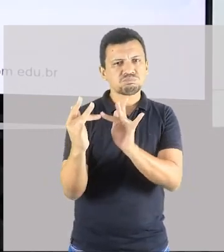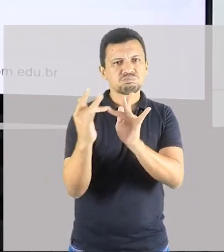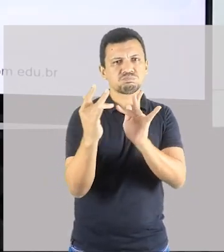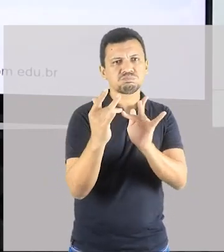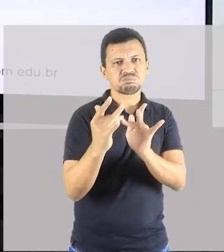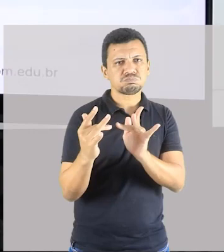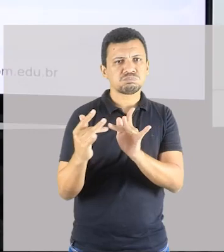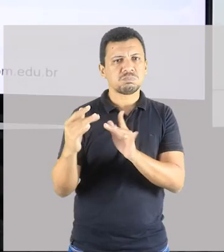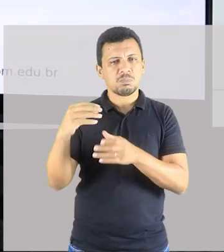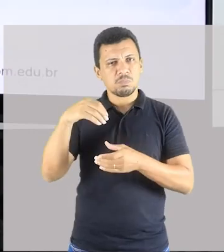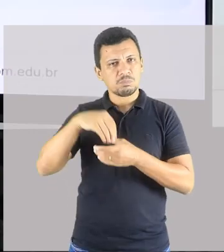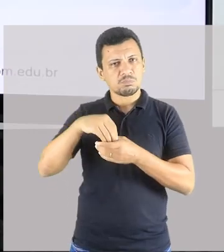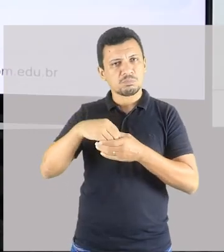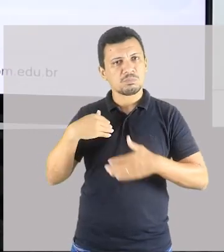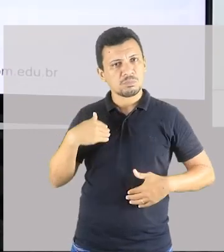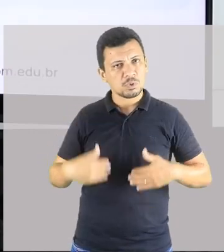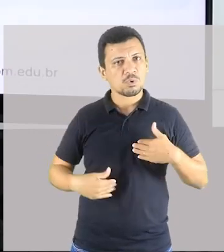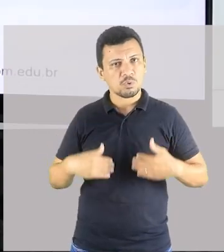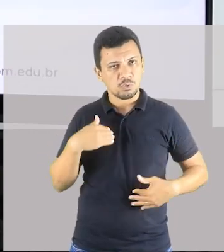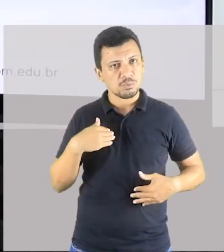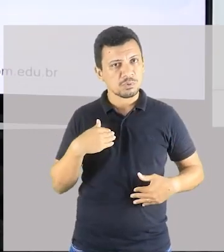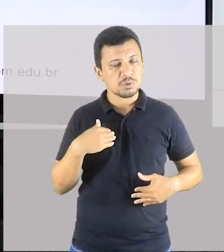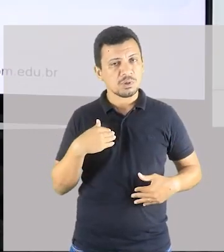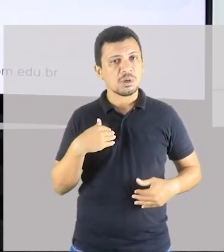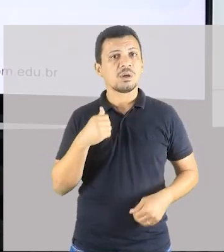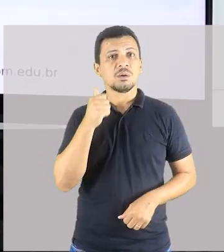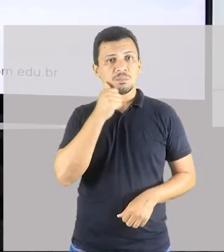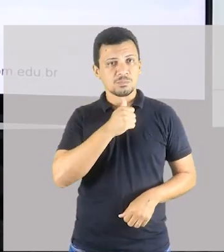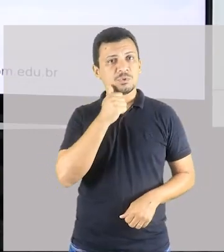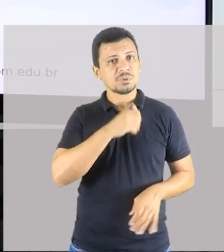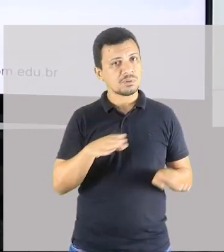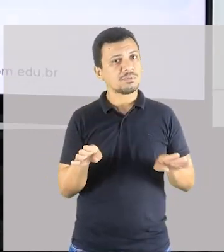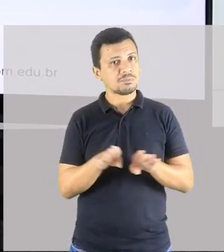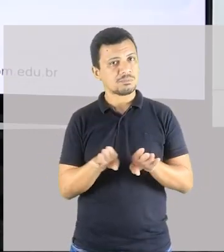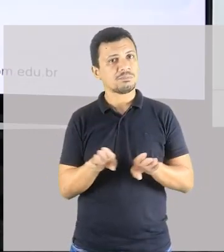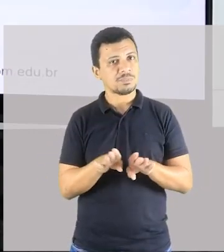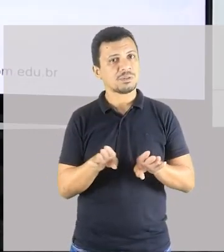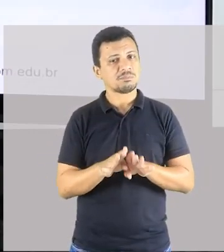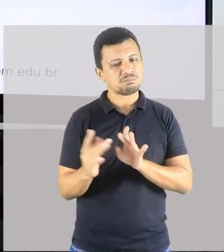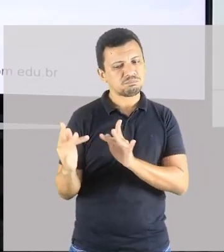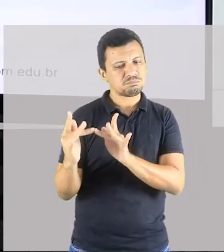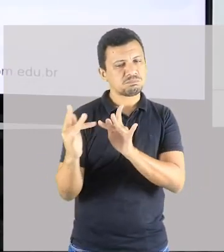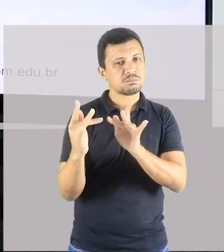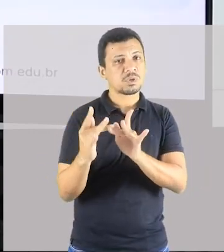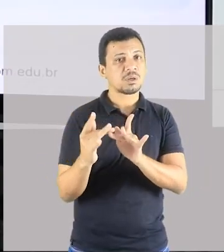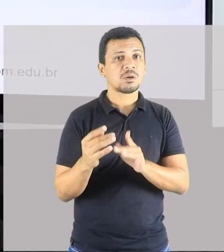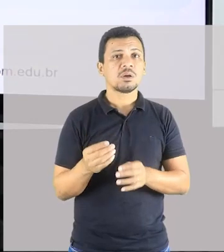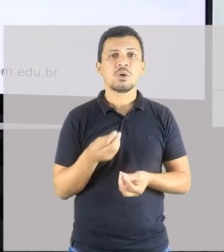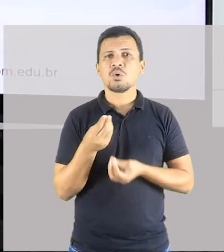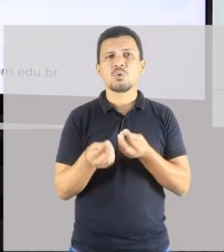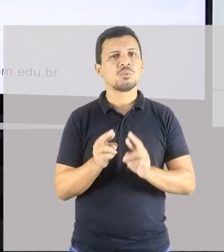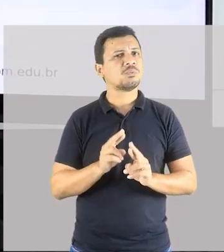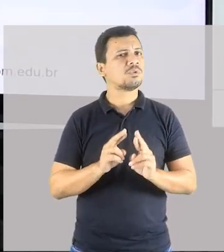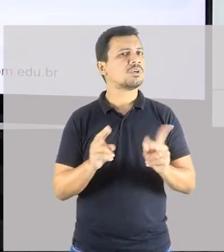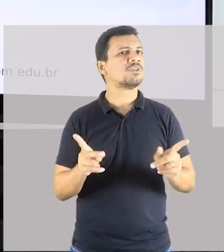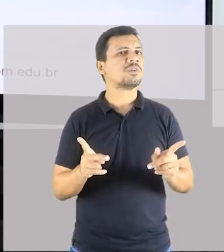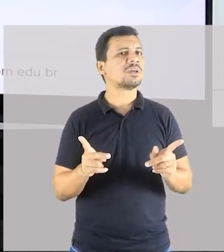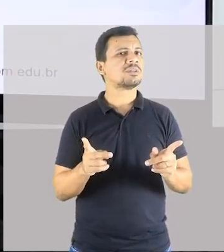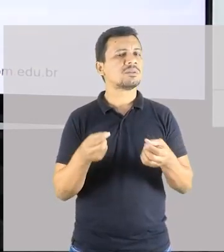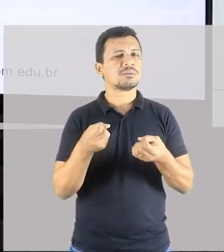possuem receptores para esse hormônio, as mulheres, elas têm também os receptores. A diferença, a gente